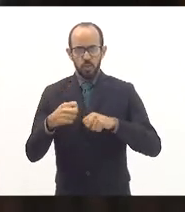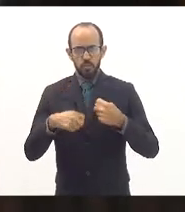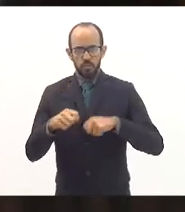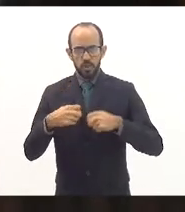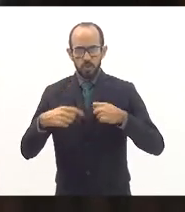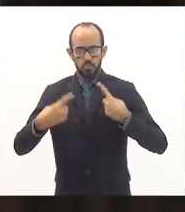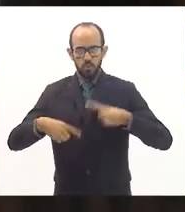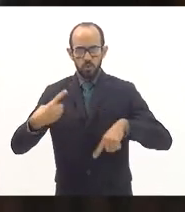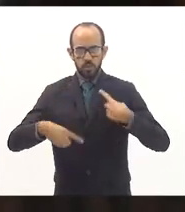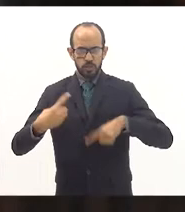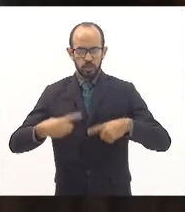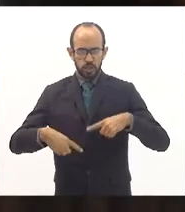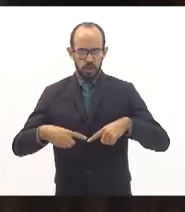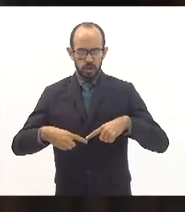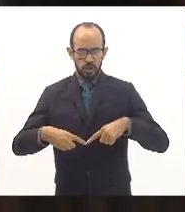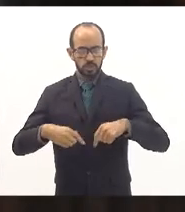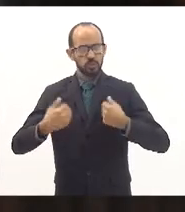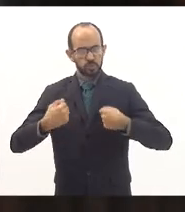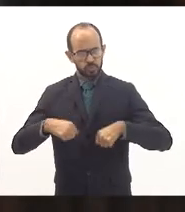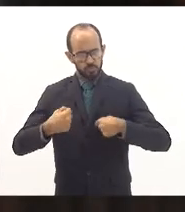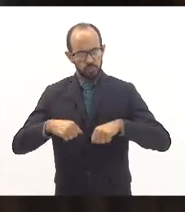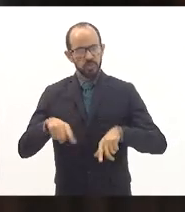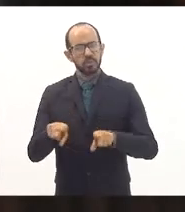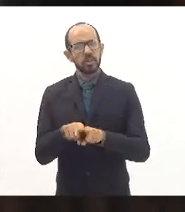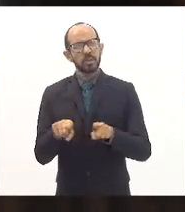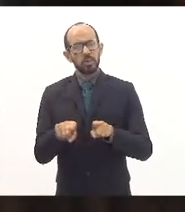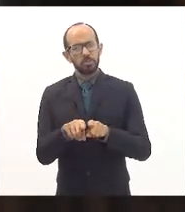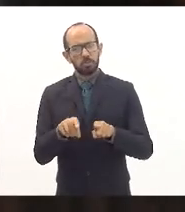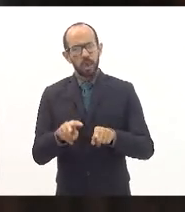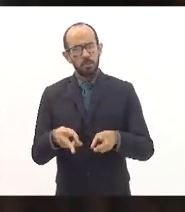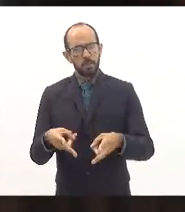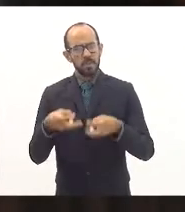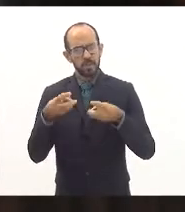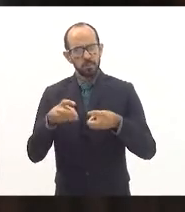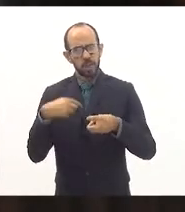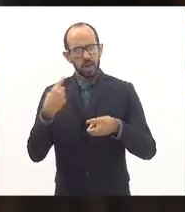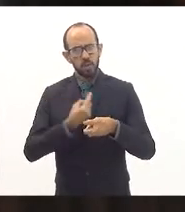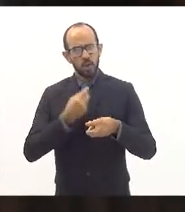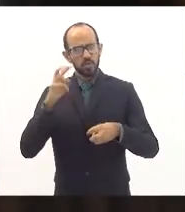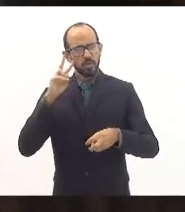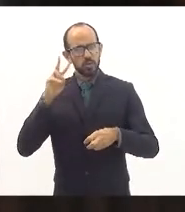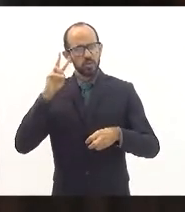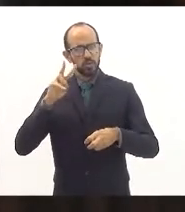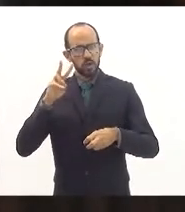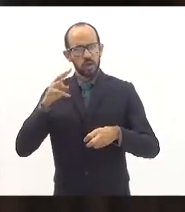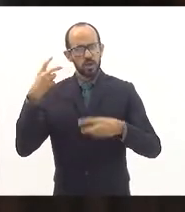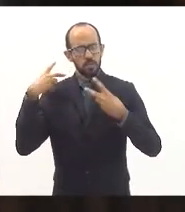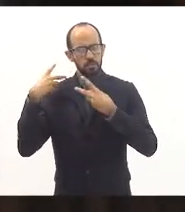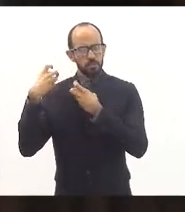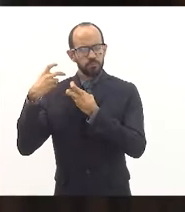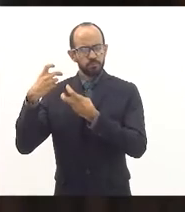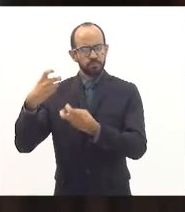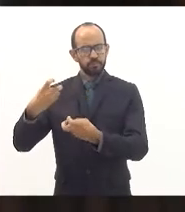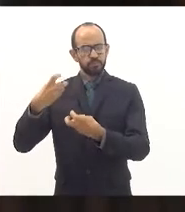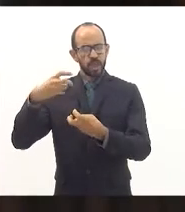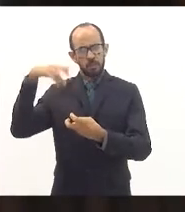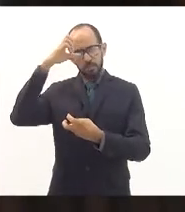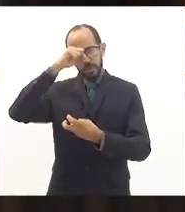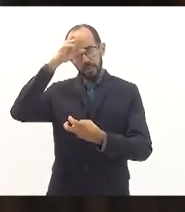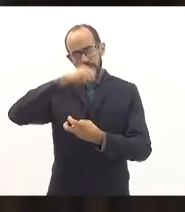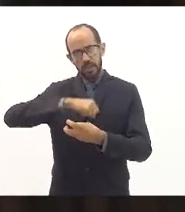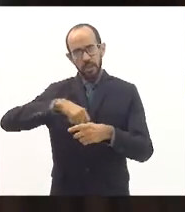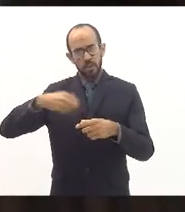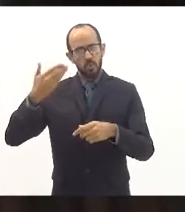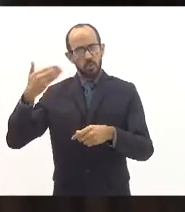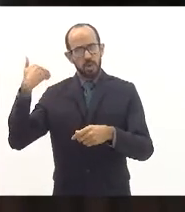nunca, precisaremos olhar para a nossa história e assimilarmos novos aprendizados de modos a